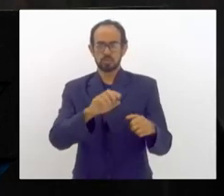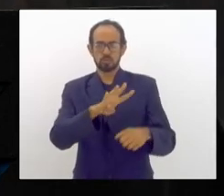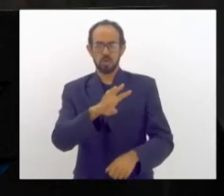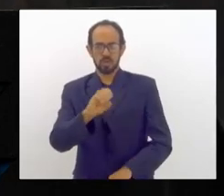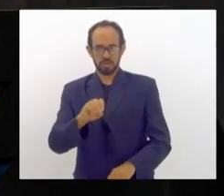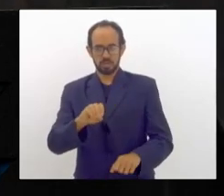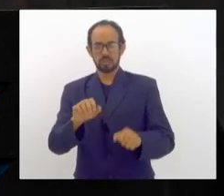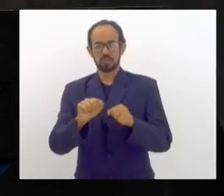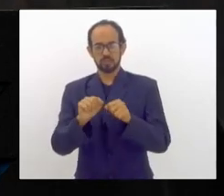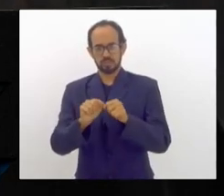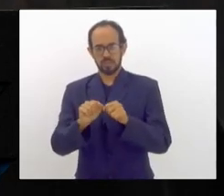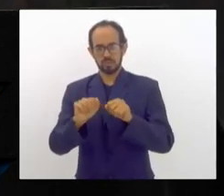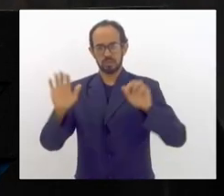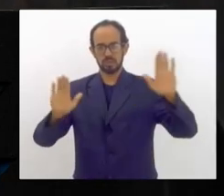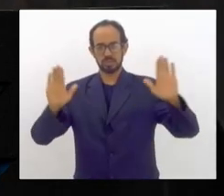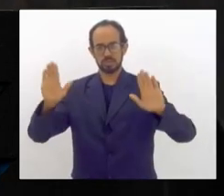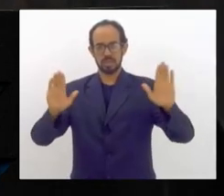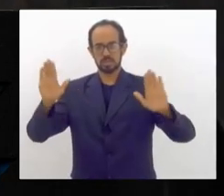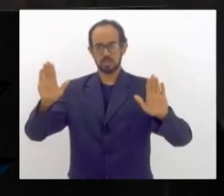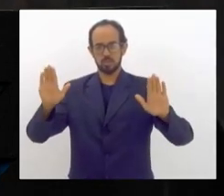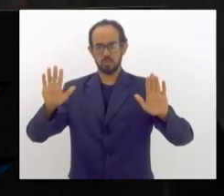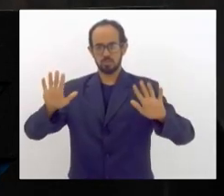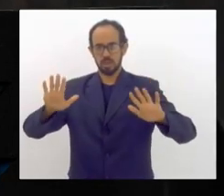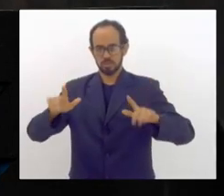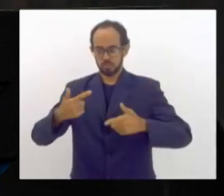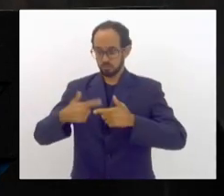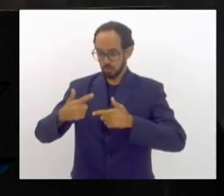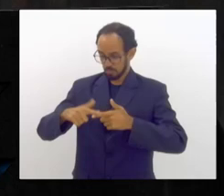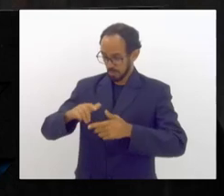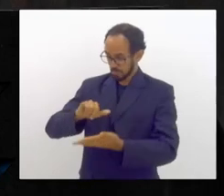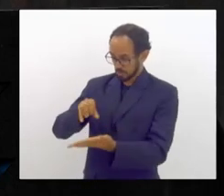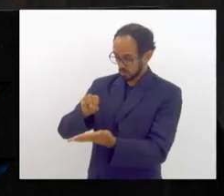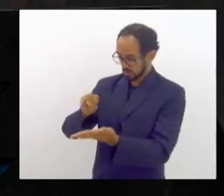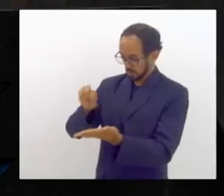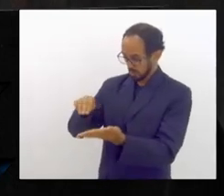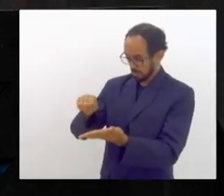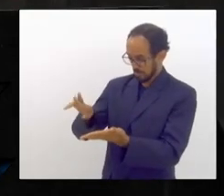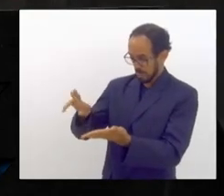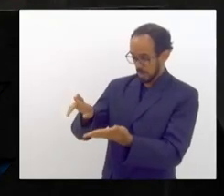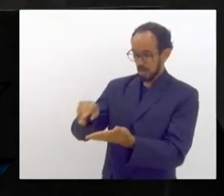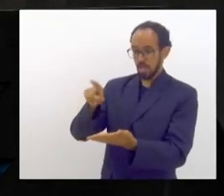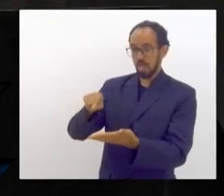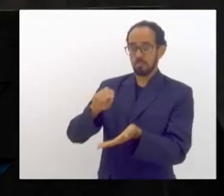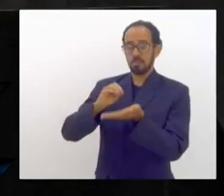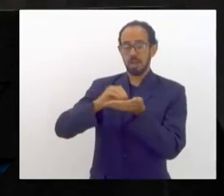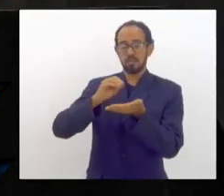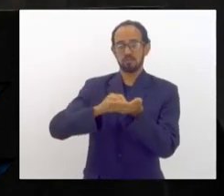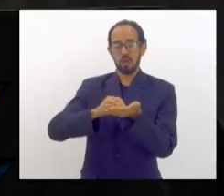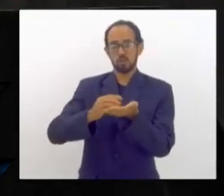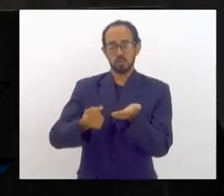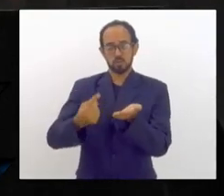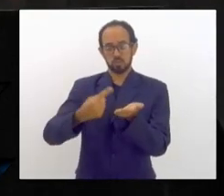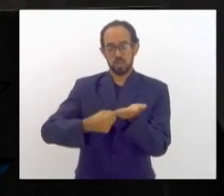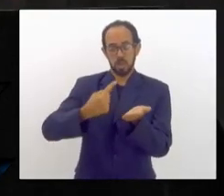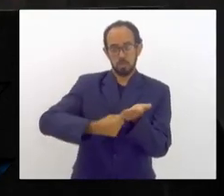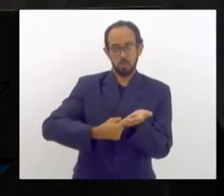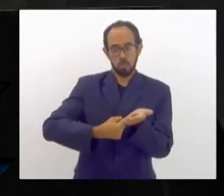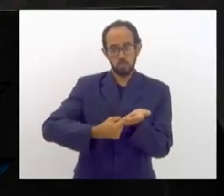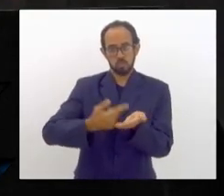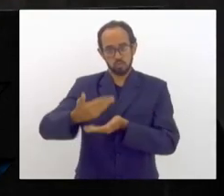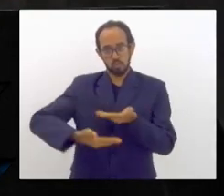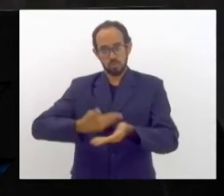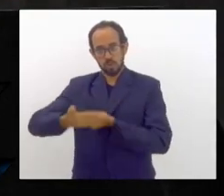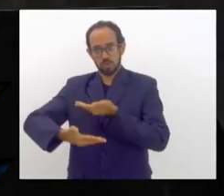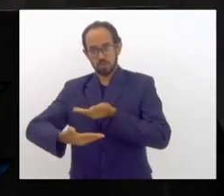licitadas. Mas sabe qual é o problema, meu companheiro professor Josemar? Que pela falta do termo de cooperação e pela falta